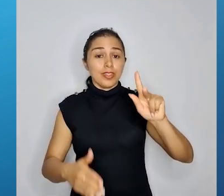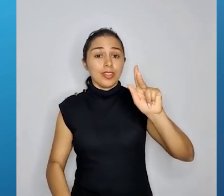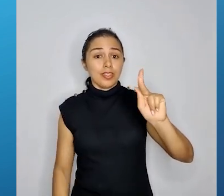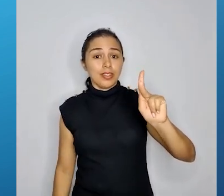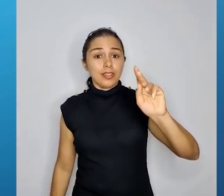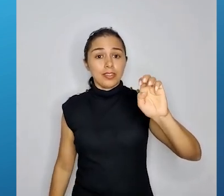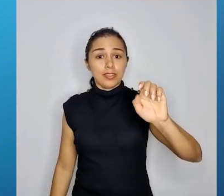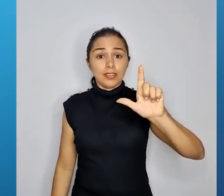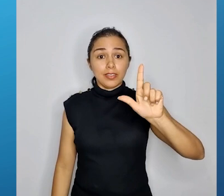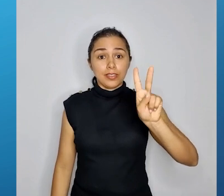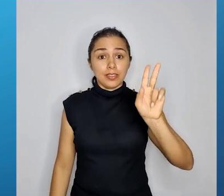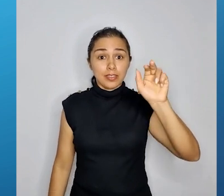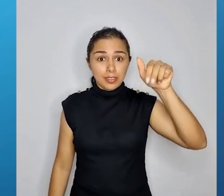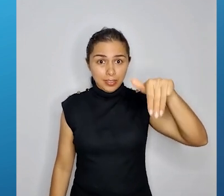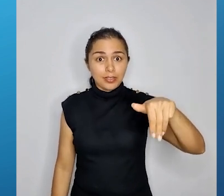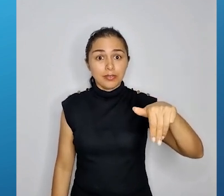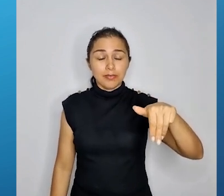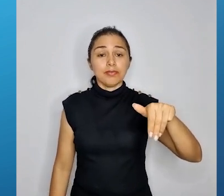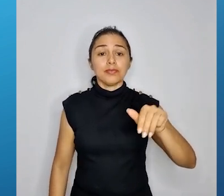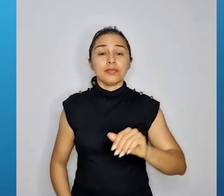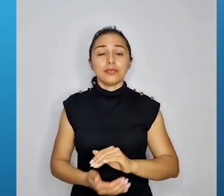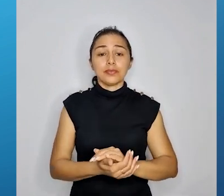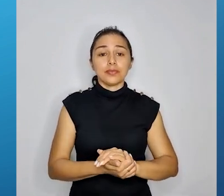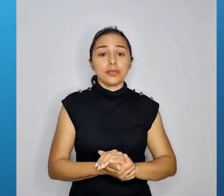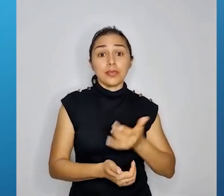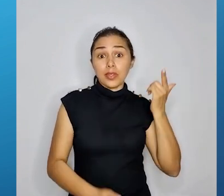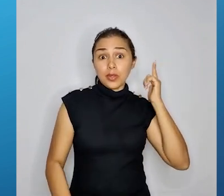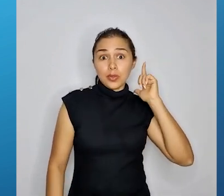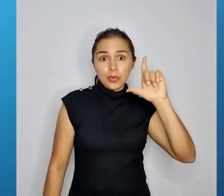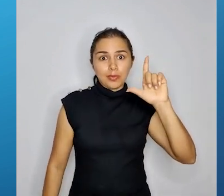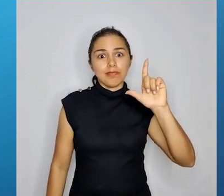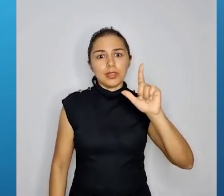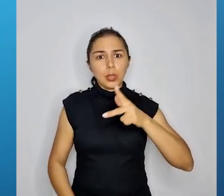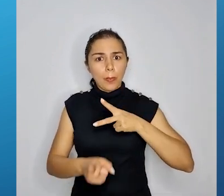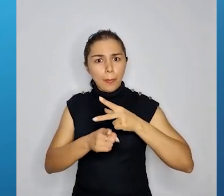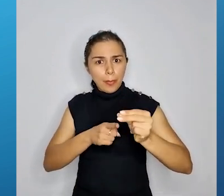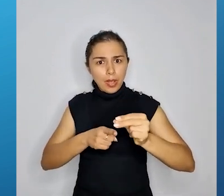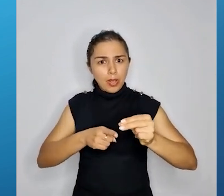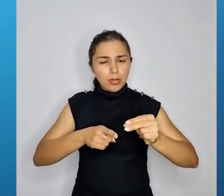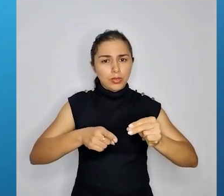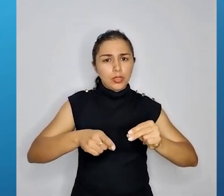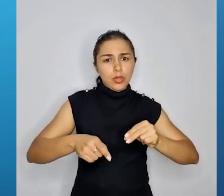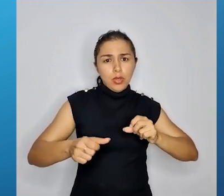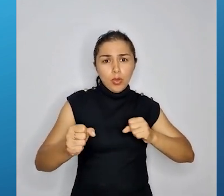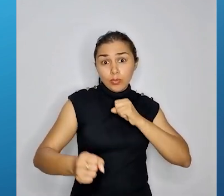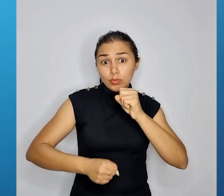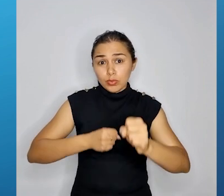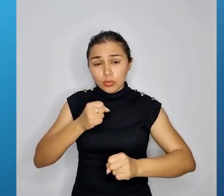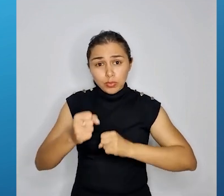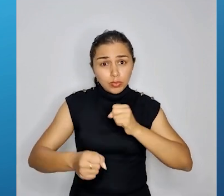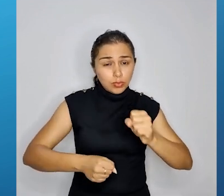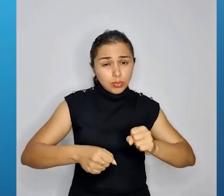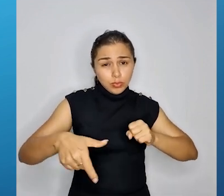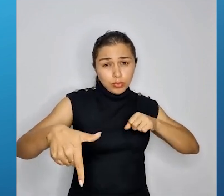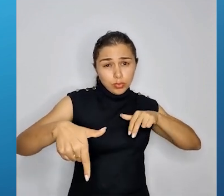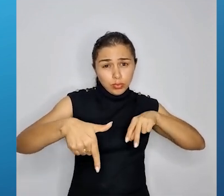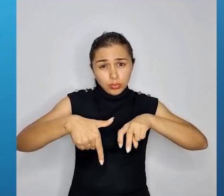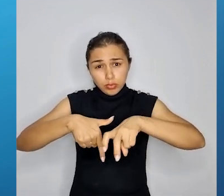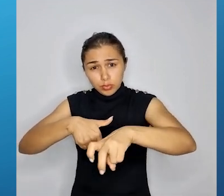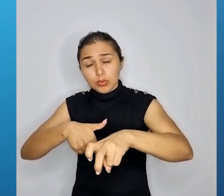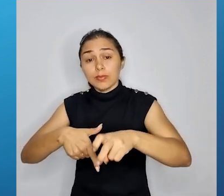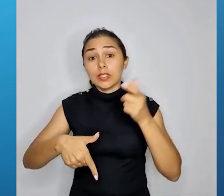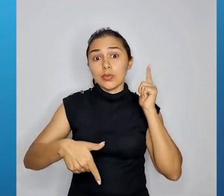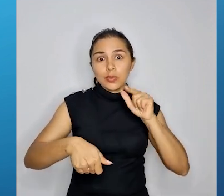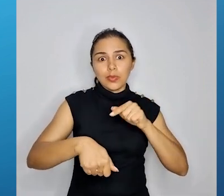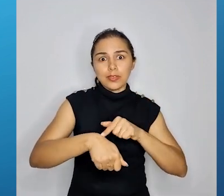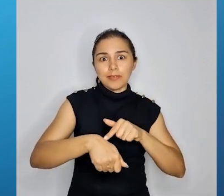Kelvin Kiptum, tá? Ele conseguiu realizar a prova de maratona em um tempo recorde de 2 horas